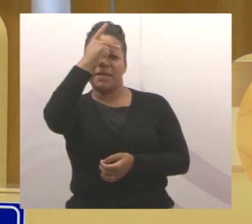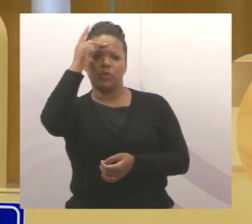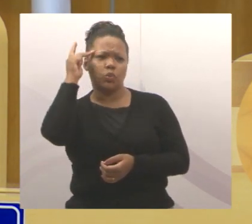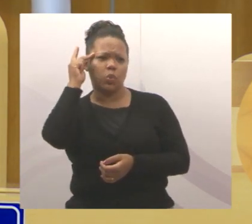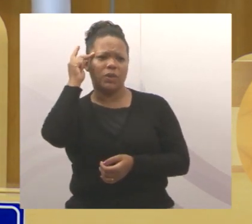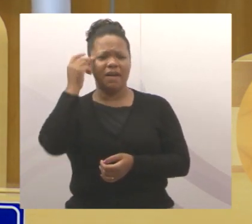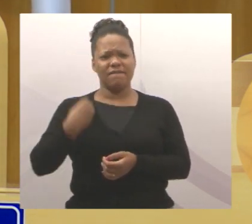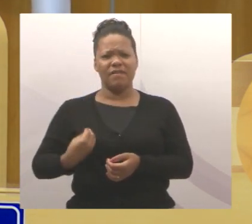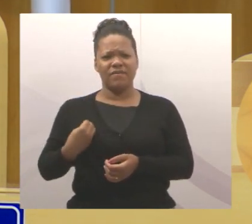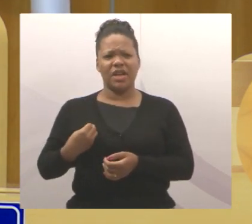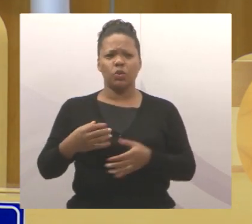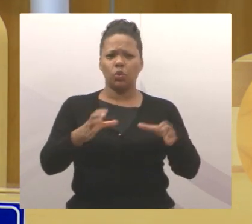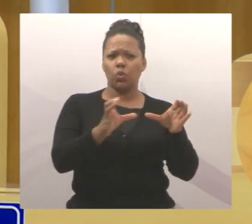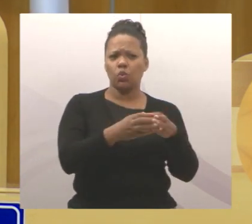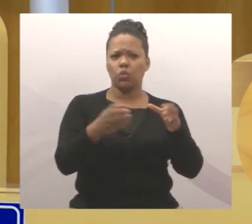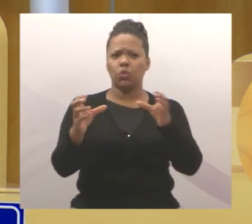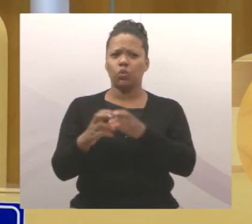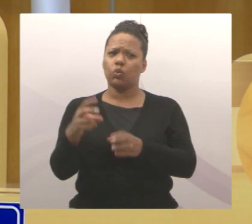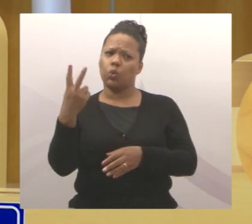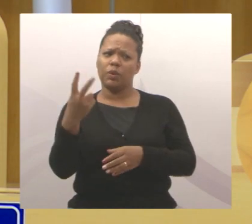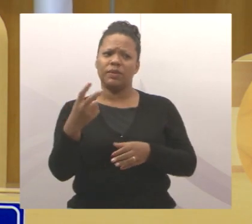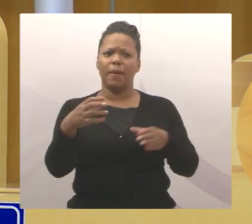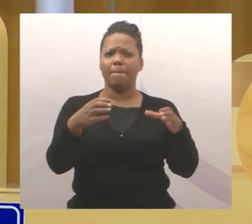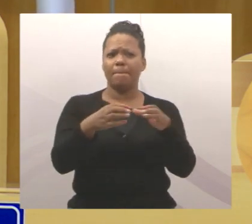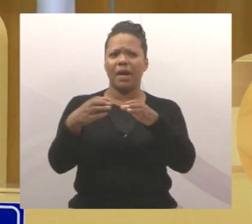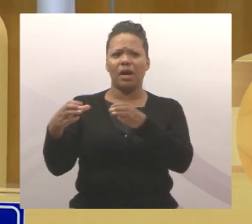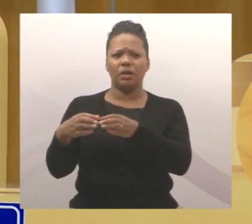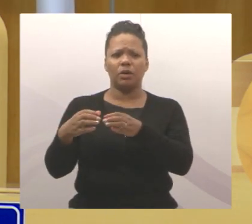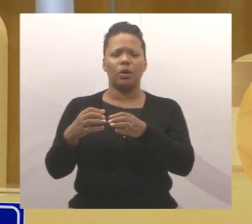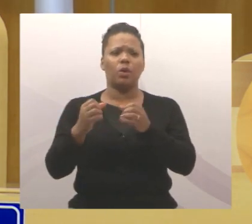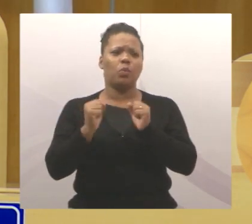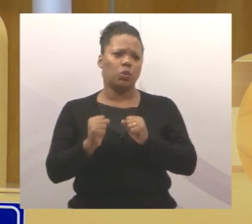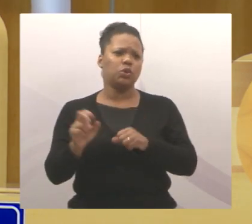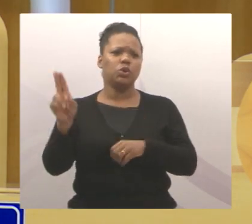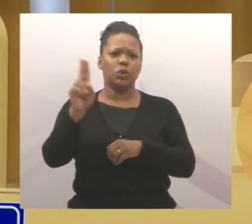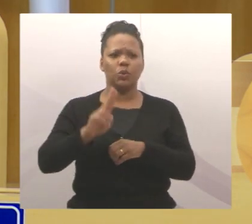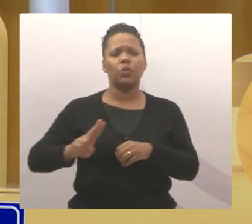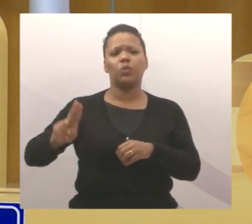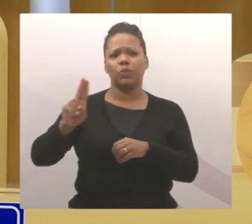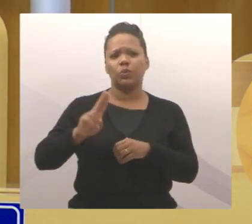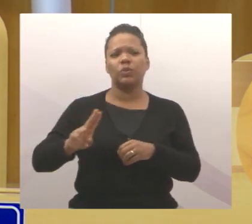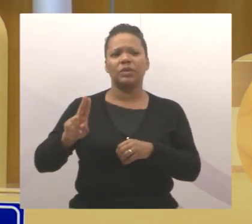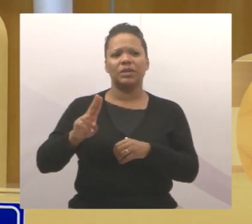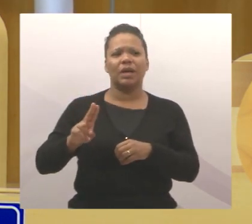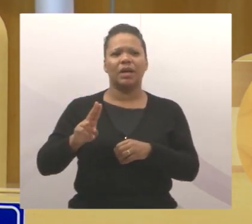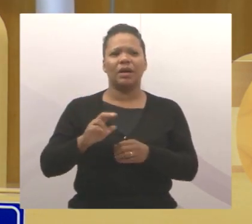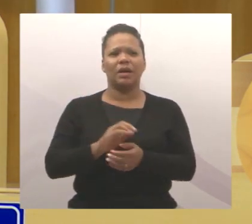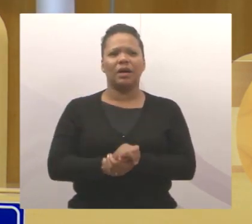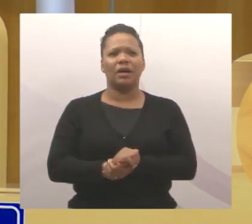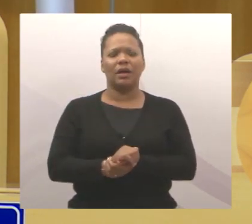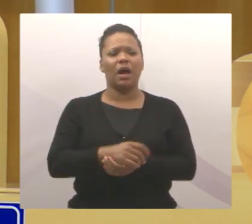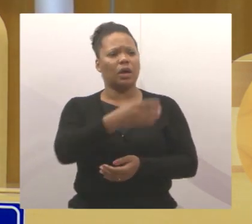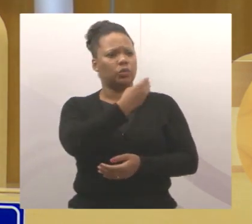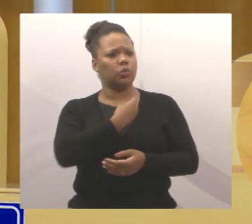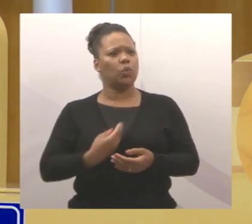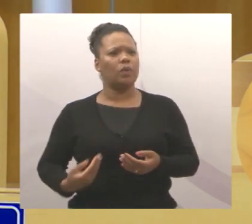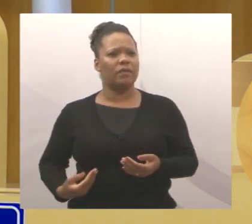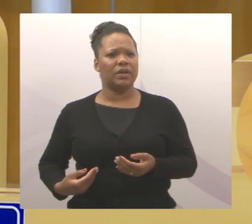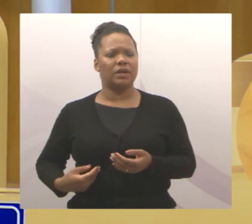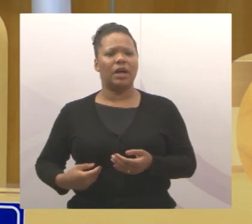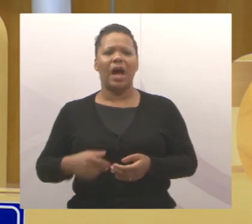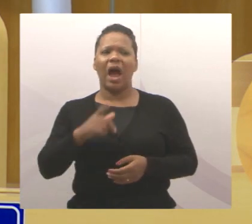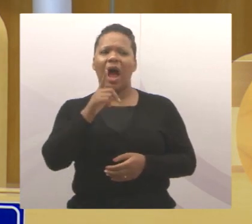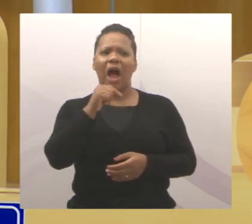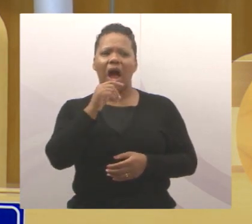pessoas morando nos 2 bairros podiam usar a rede pública e os seus esgoto e pela